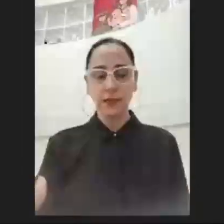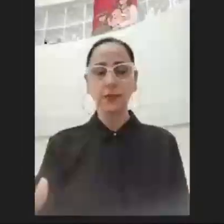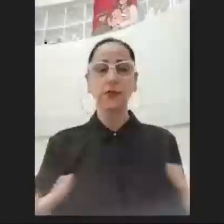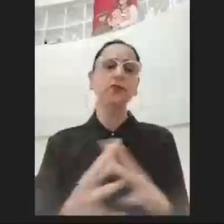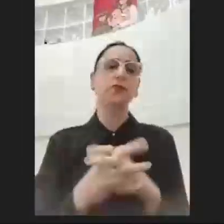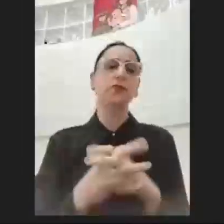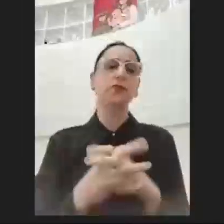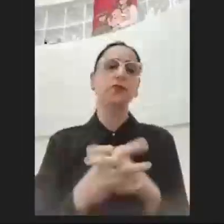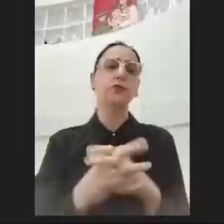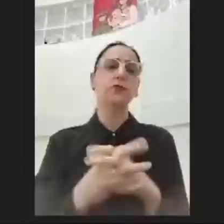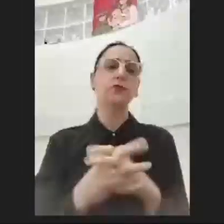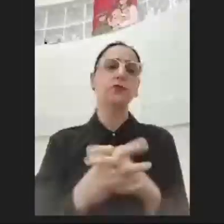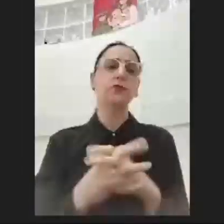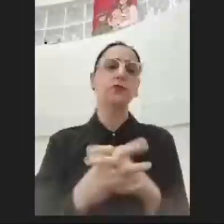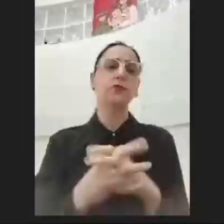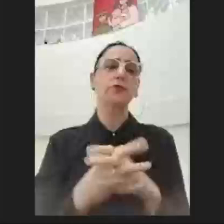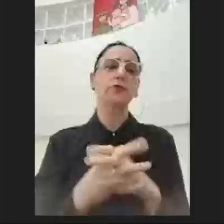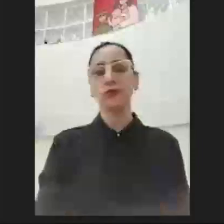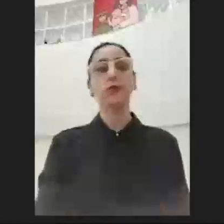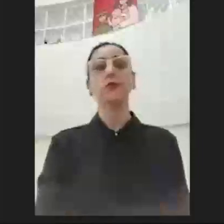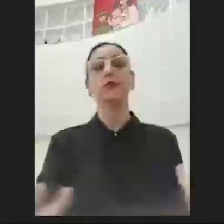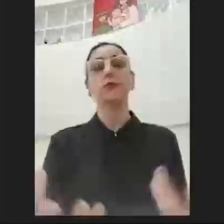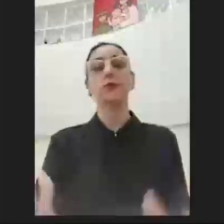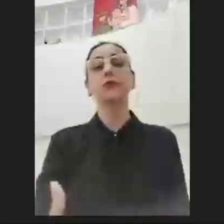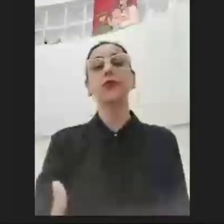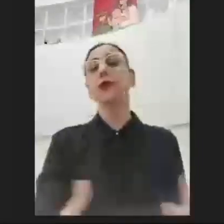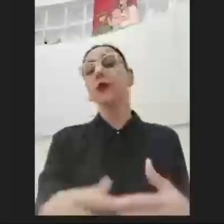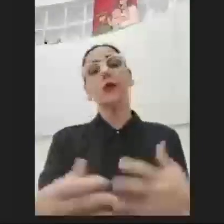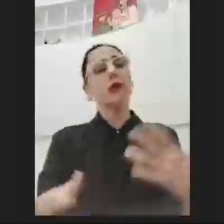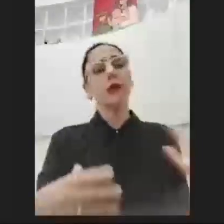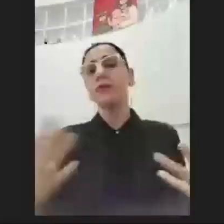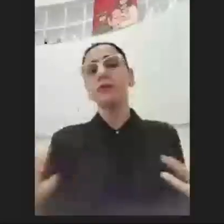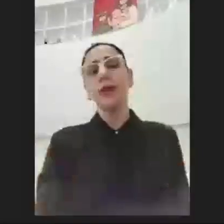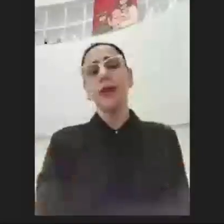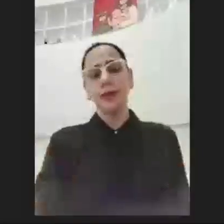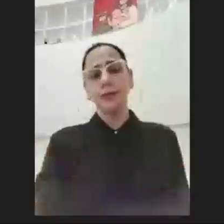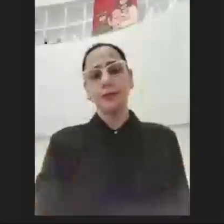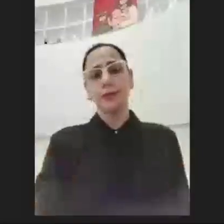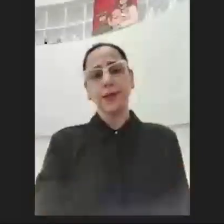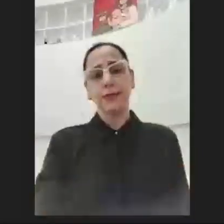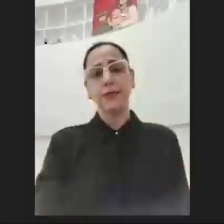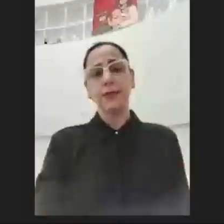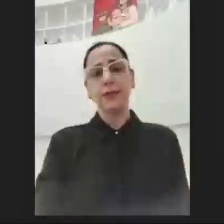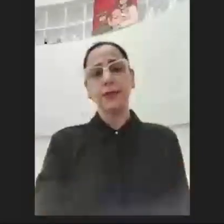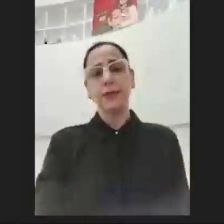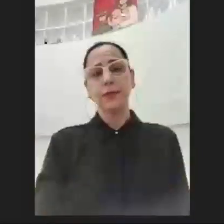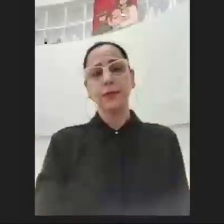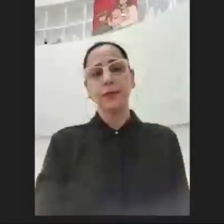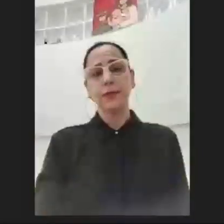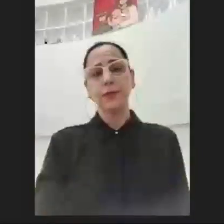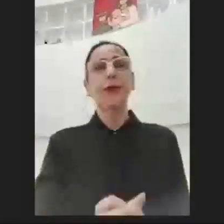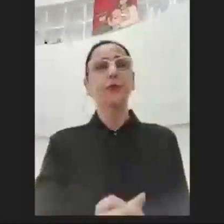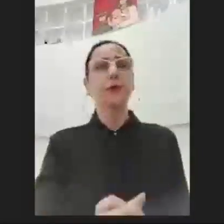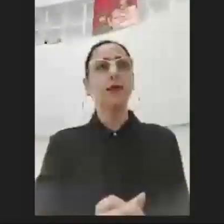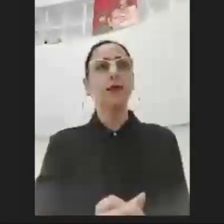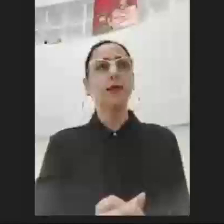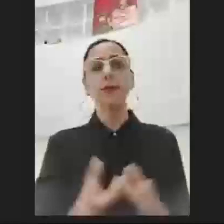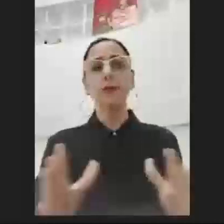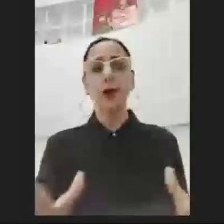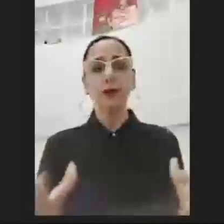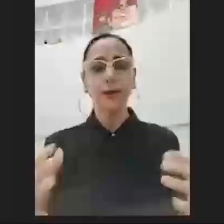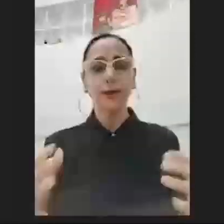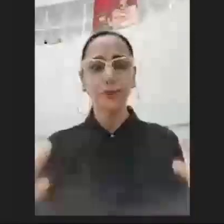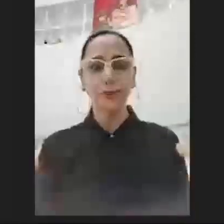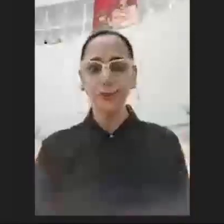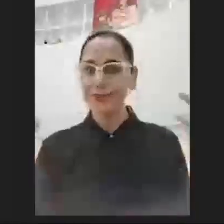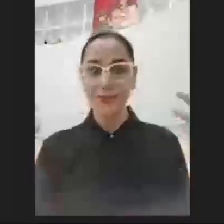tem que ter consciência disso. Nós, como profissionais de saúde, atendemos todas as pessoas e divulgar isso, sabe? Porque o leite materno,